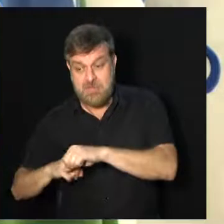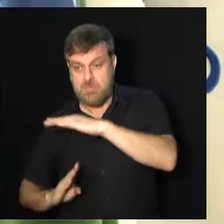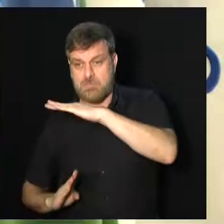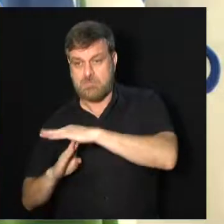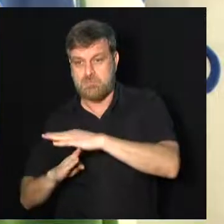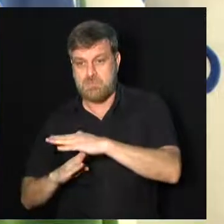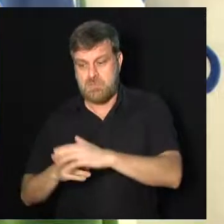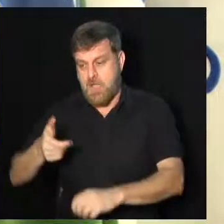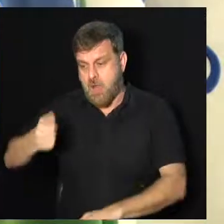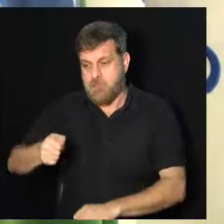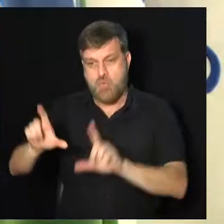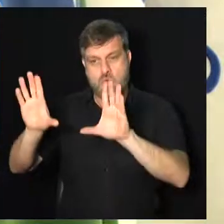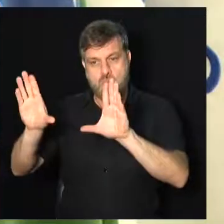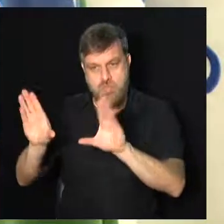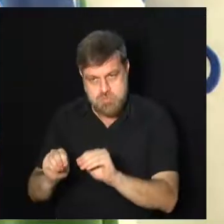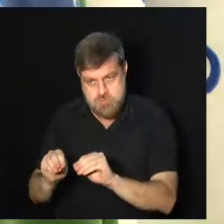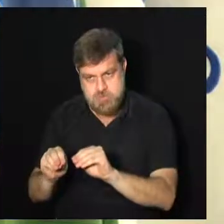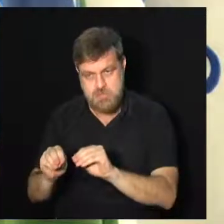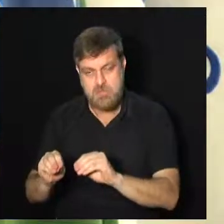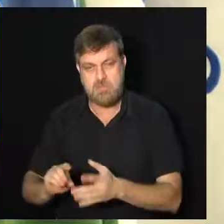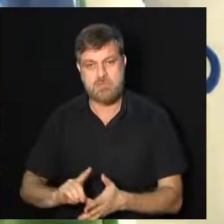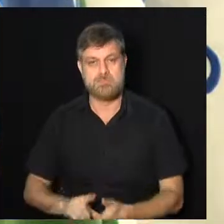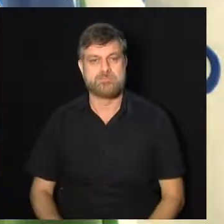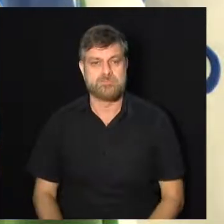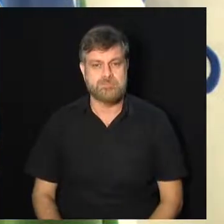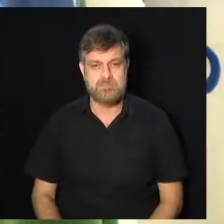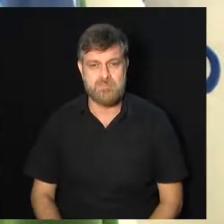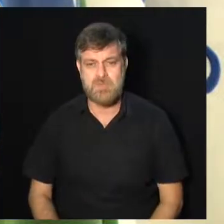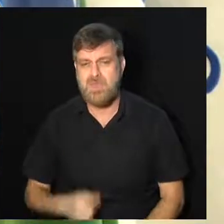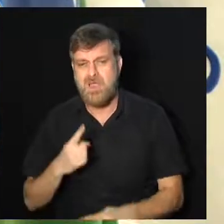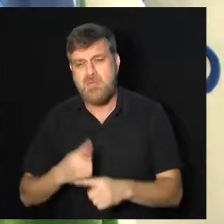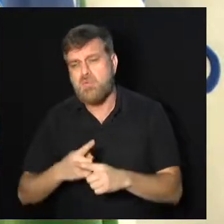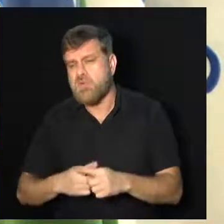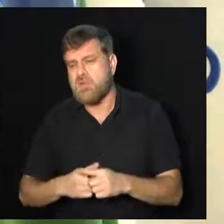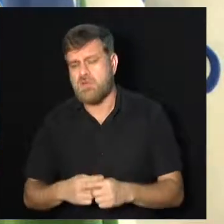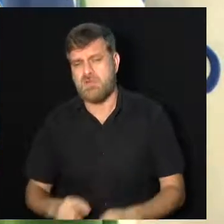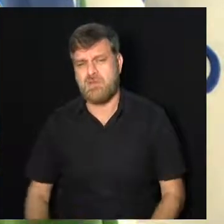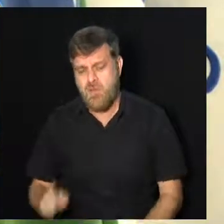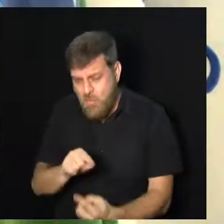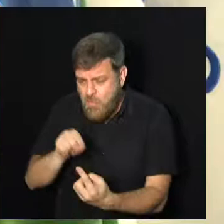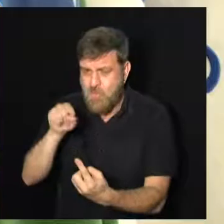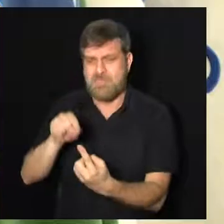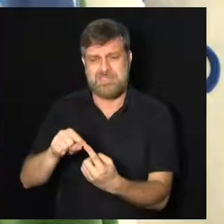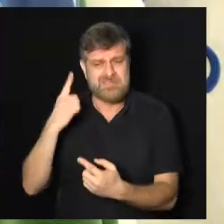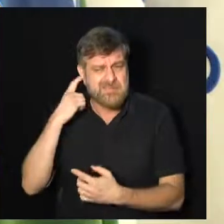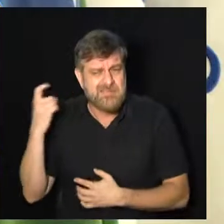desligue automaticamente o alarme depois desse prazo. Até porque, qual é o objetivo do